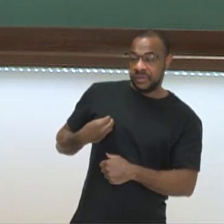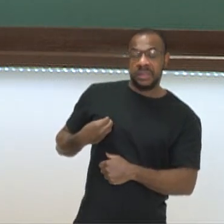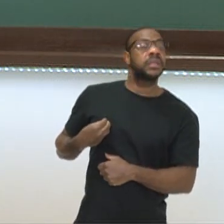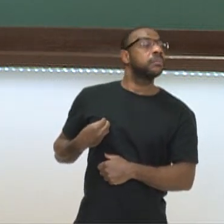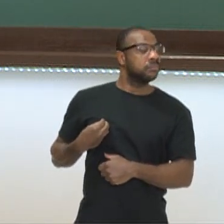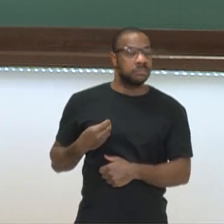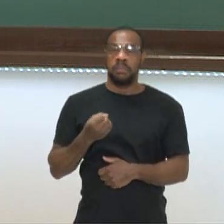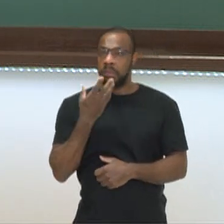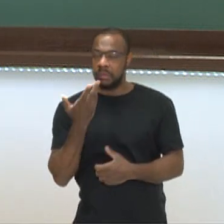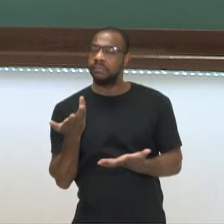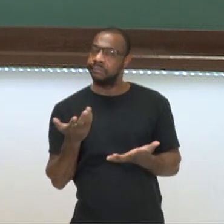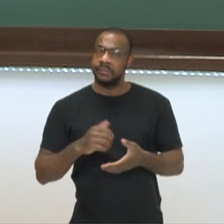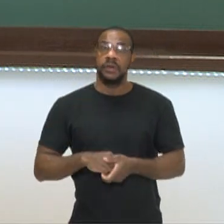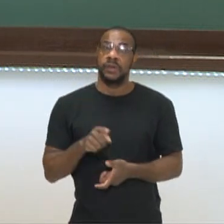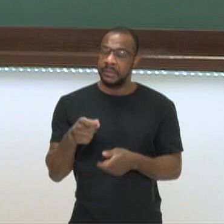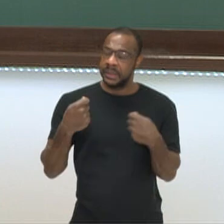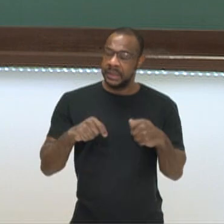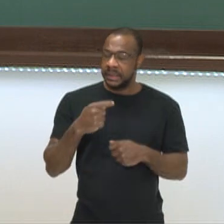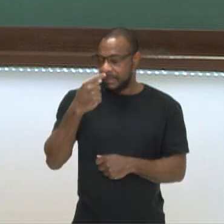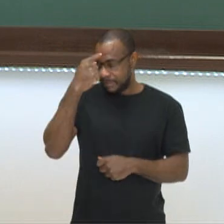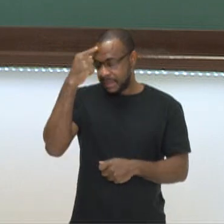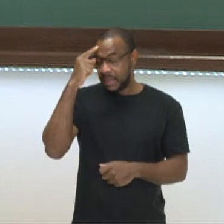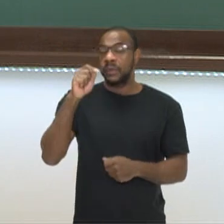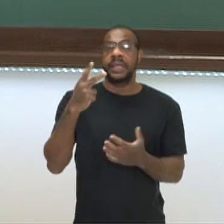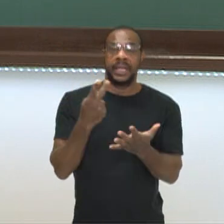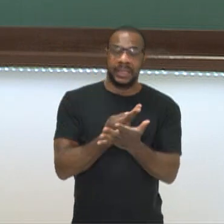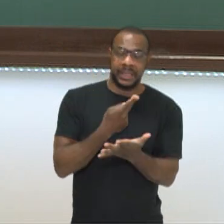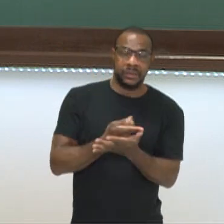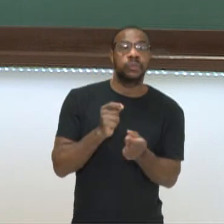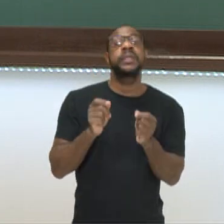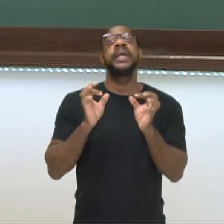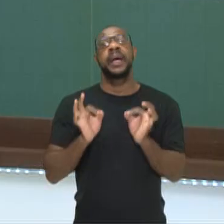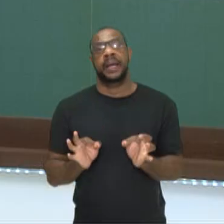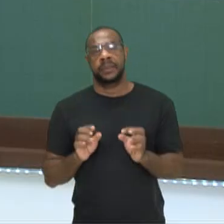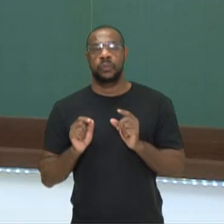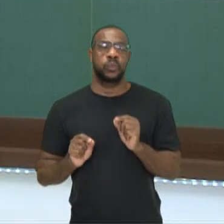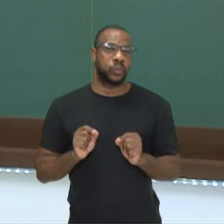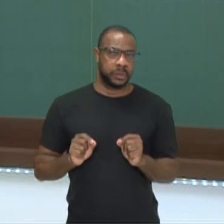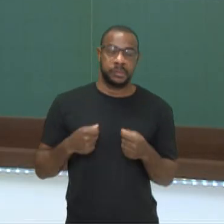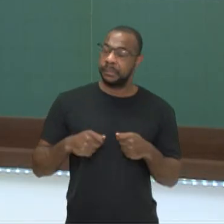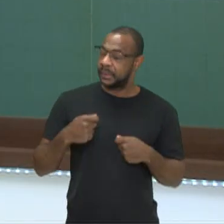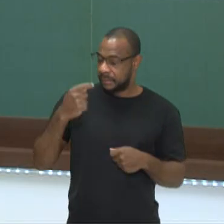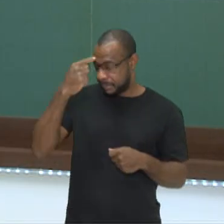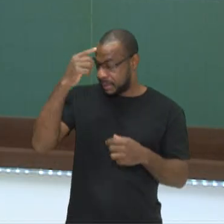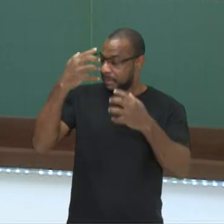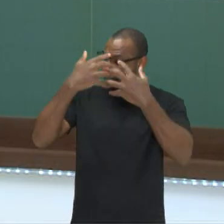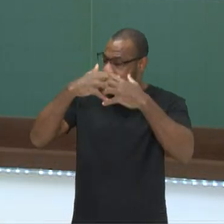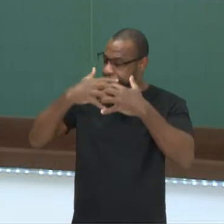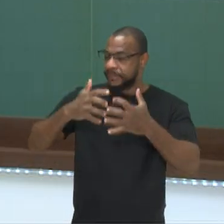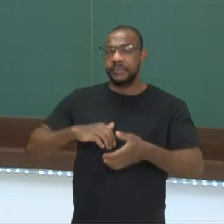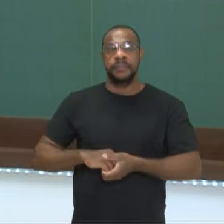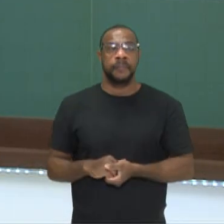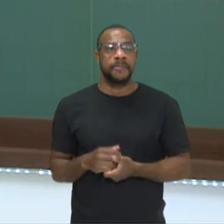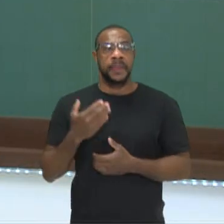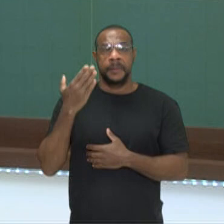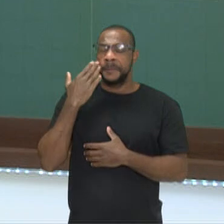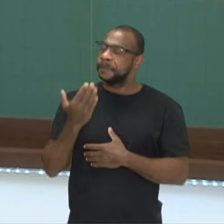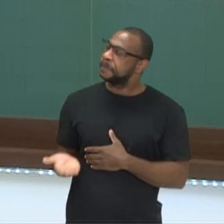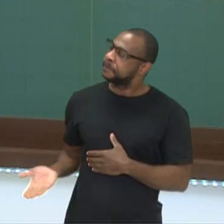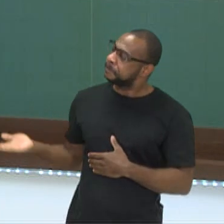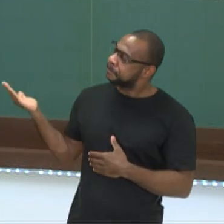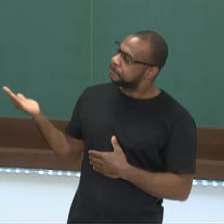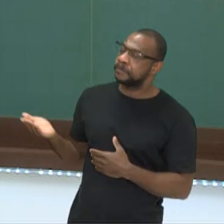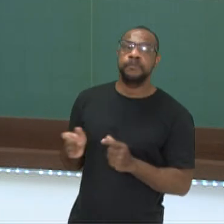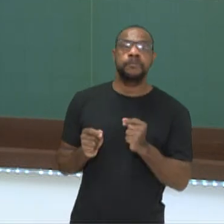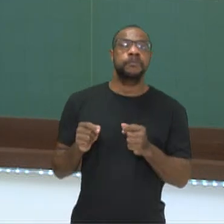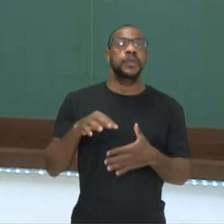tem que refletir sobre o que é certo, o que é errado na sua vida. Bem, vamos em frente, então, pensando aqui os líderes